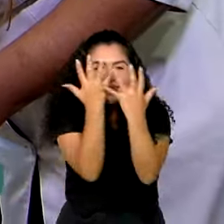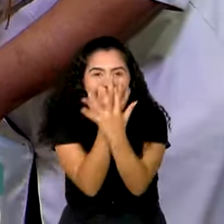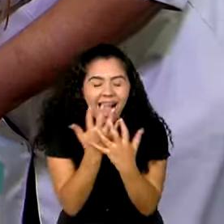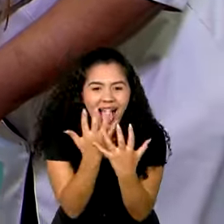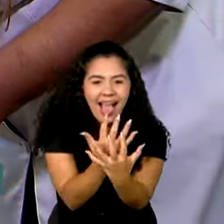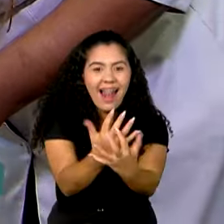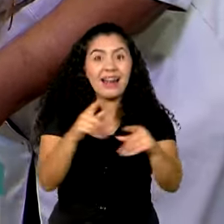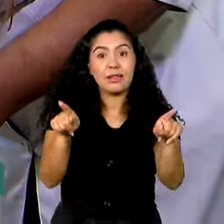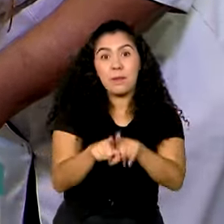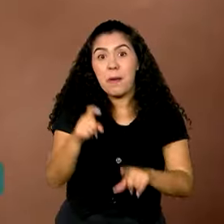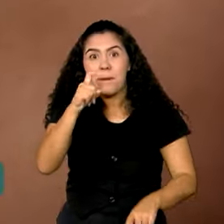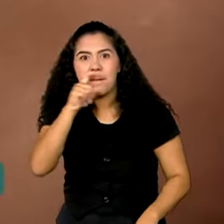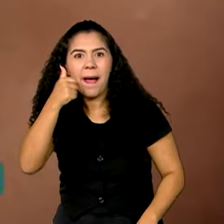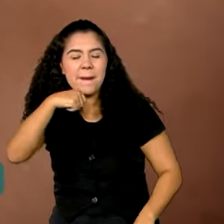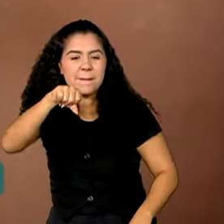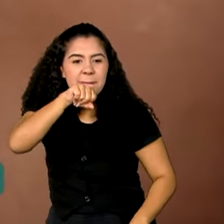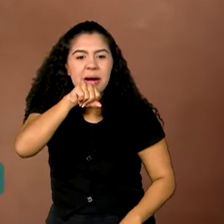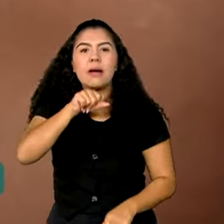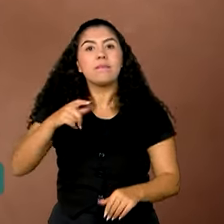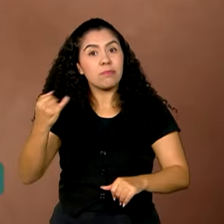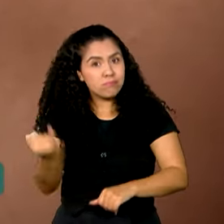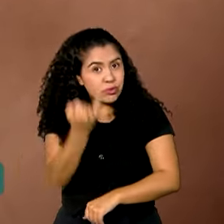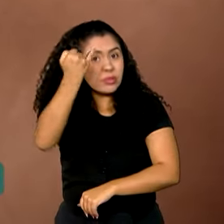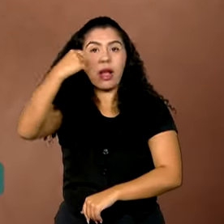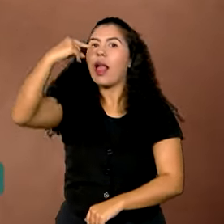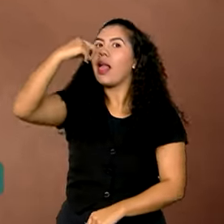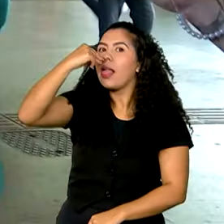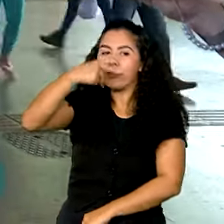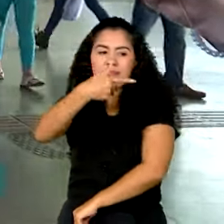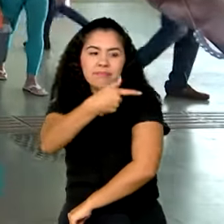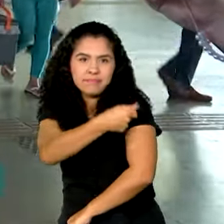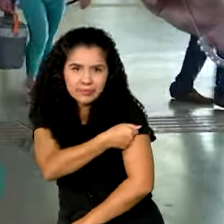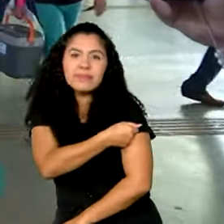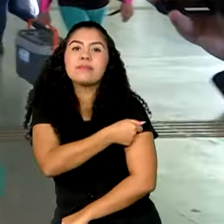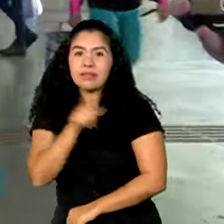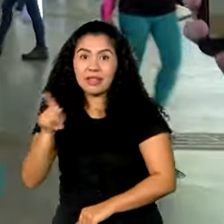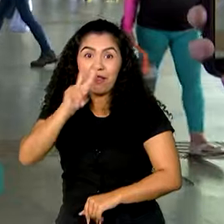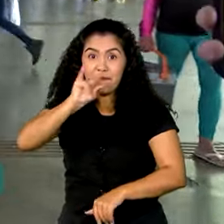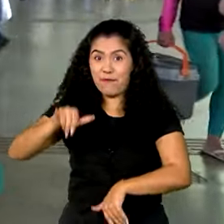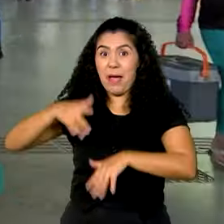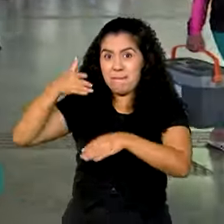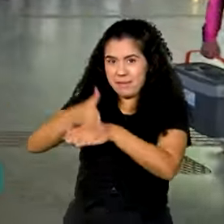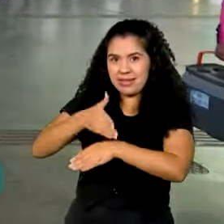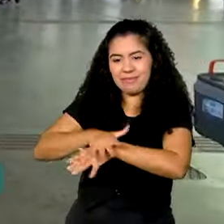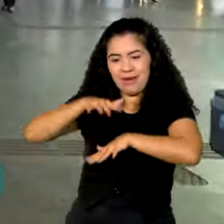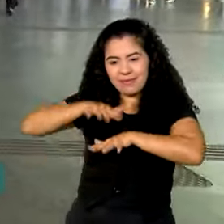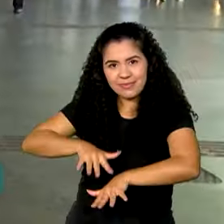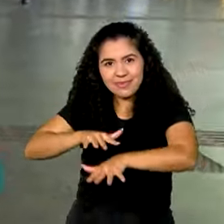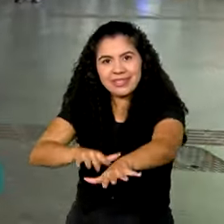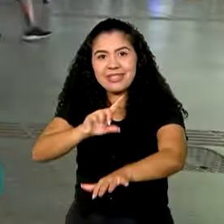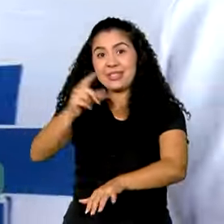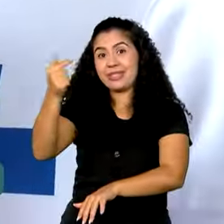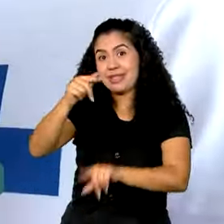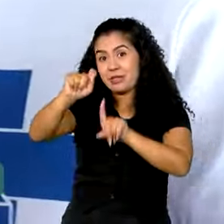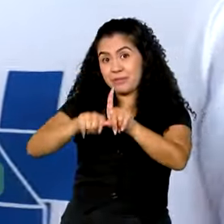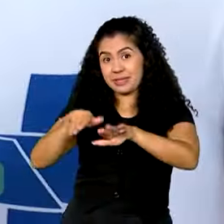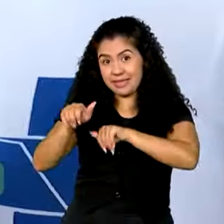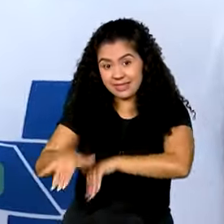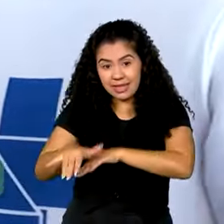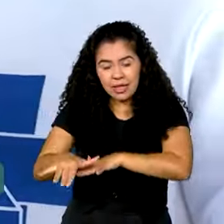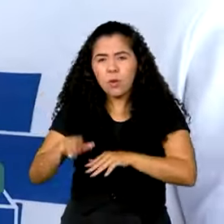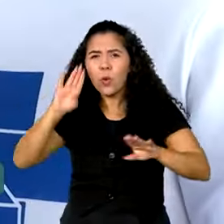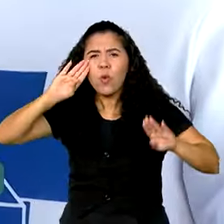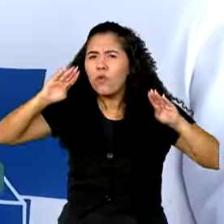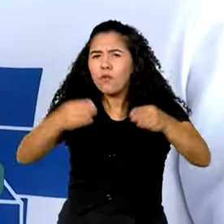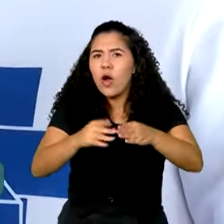dos pais para a importância da imunização e será um dos destaques do desfile de 7 de setembro neste ano, com foco